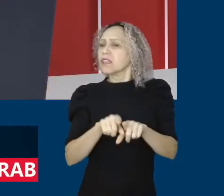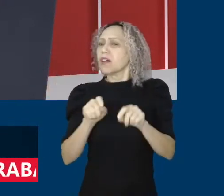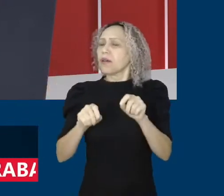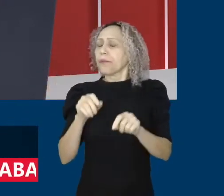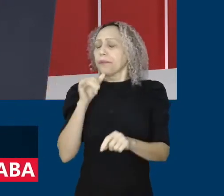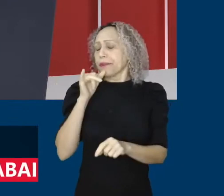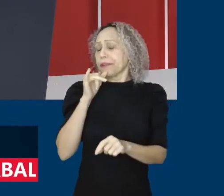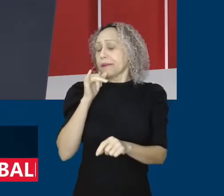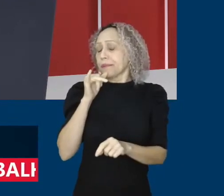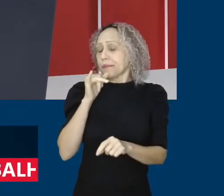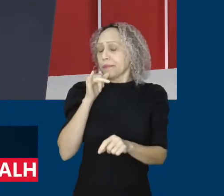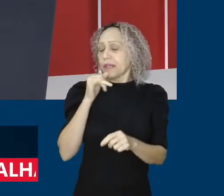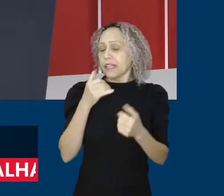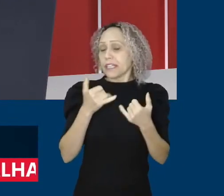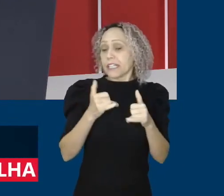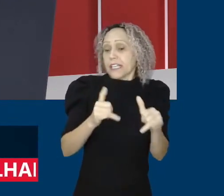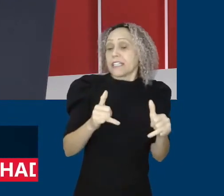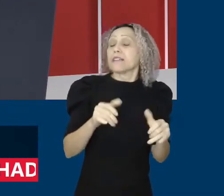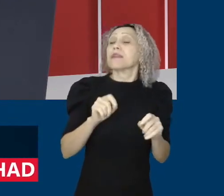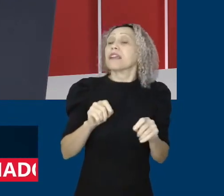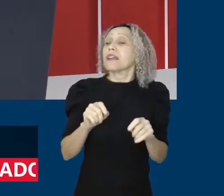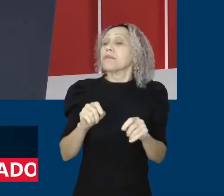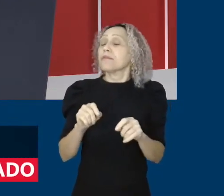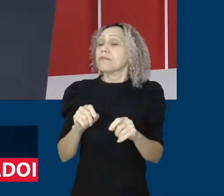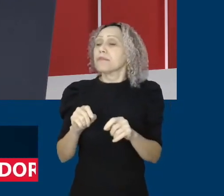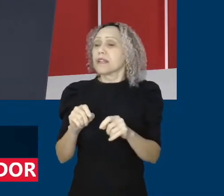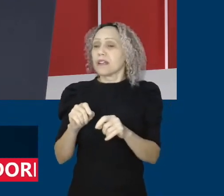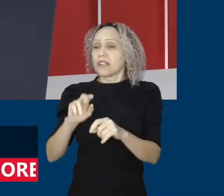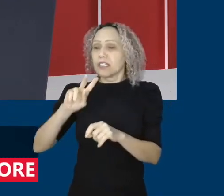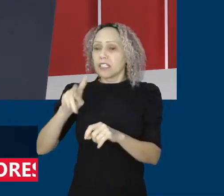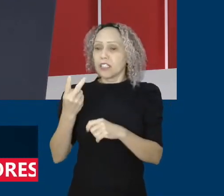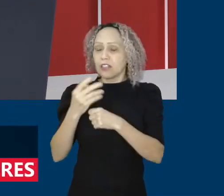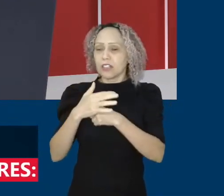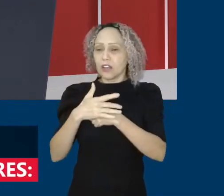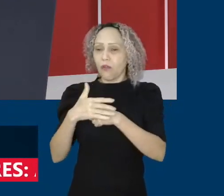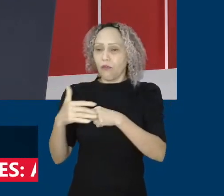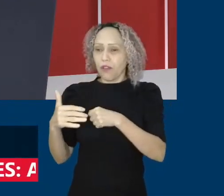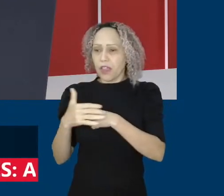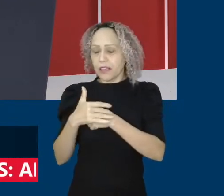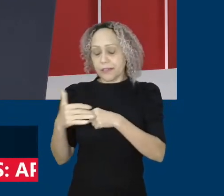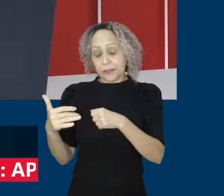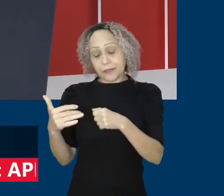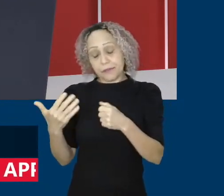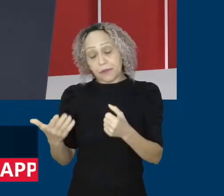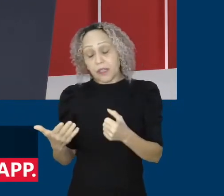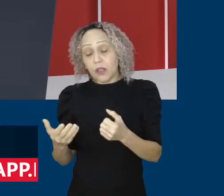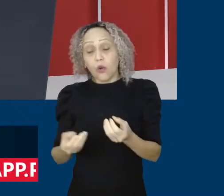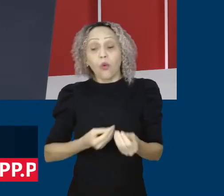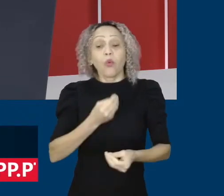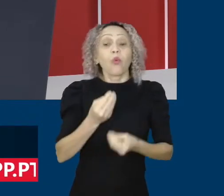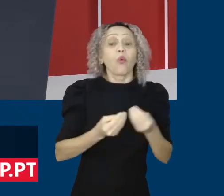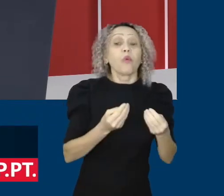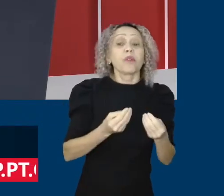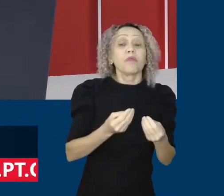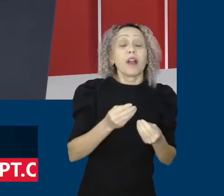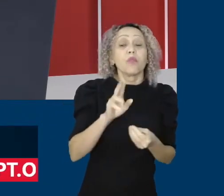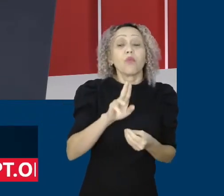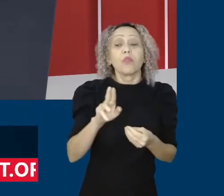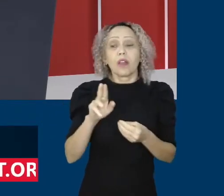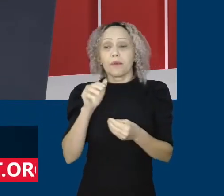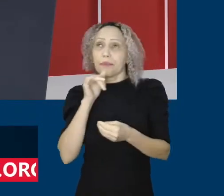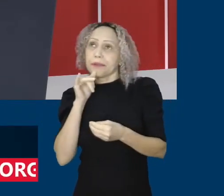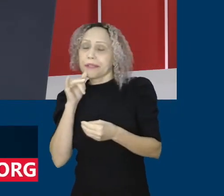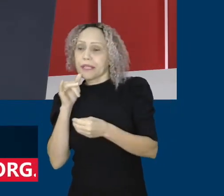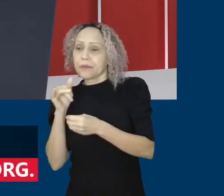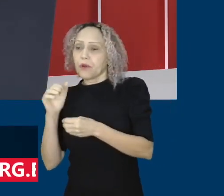Hidrogênio Verde. Qual é o potencial do Brasil na produção e utilização do hidrogênio verde? Qual é a situação desse debate,